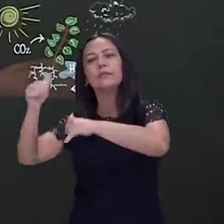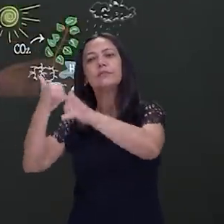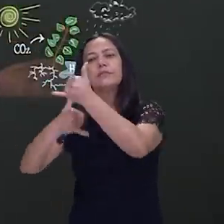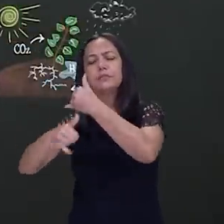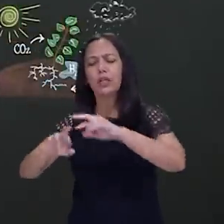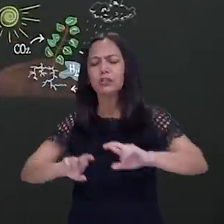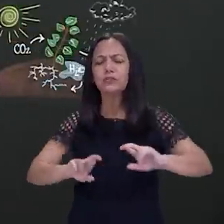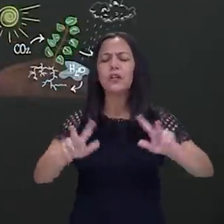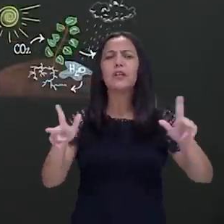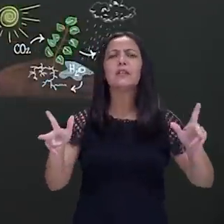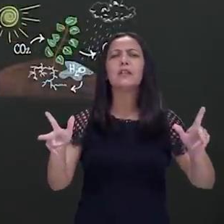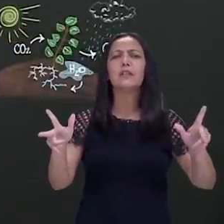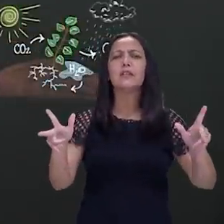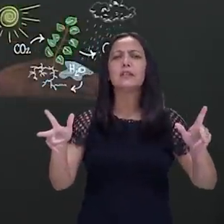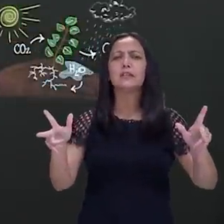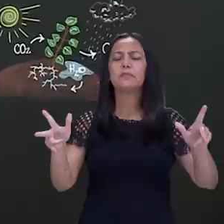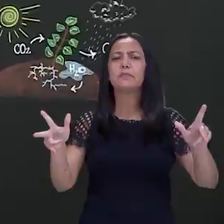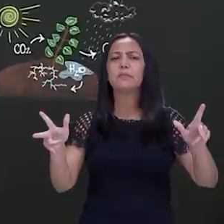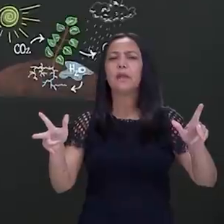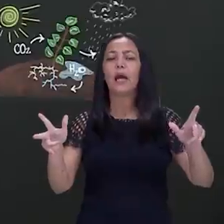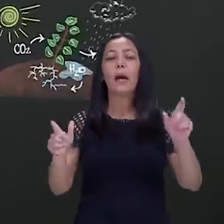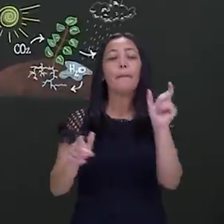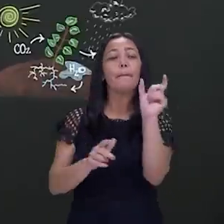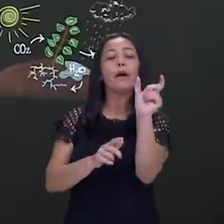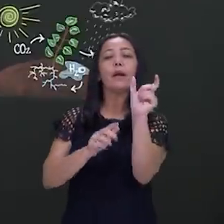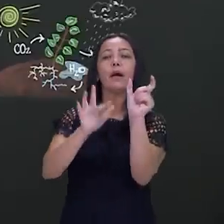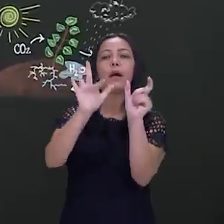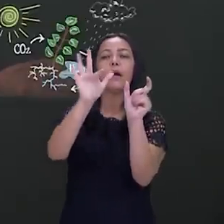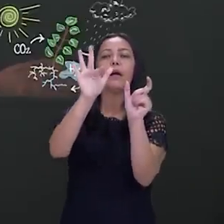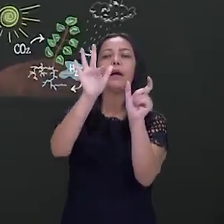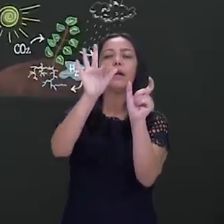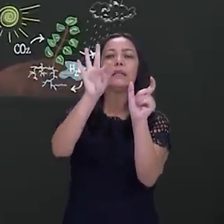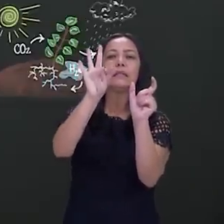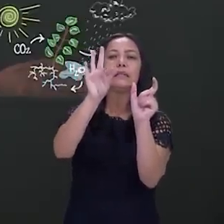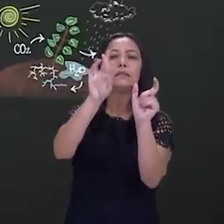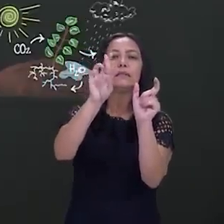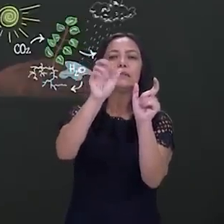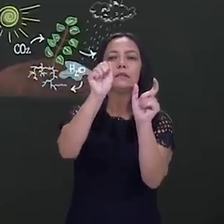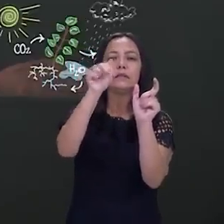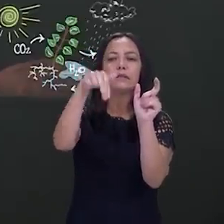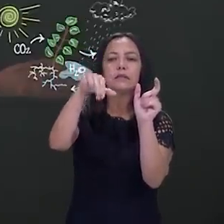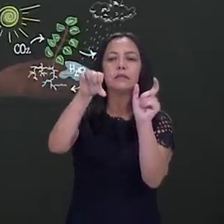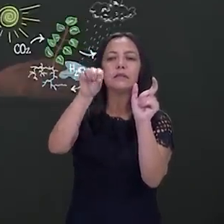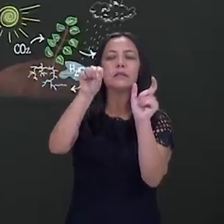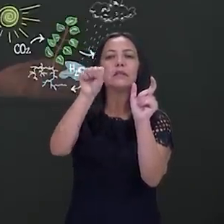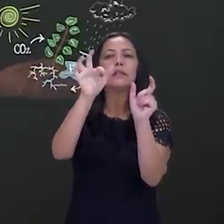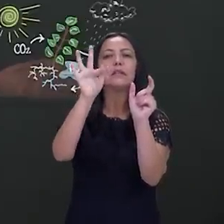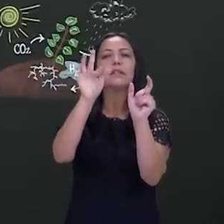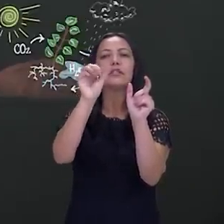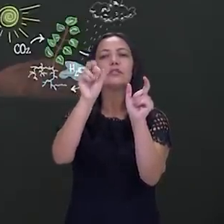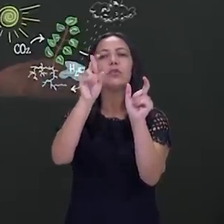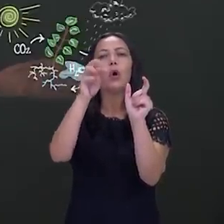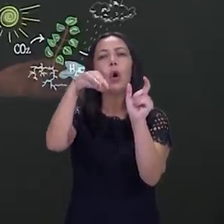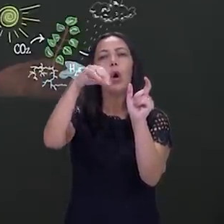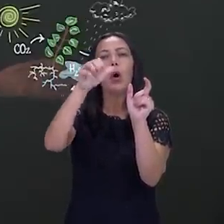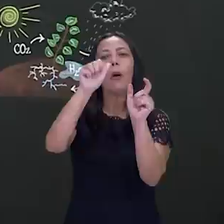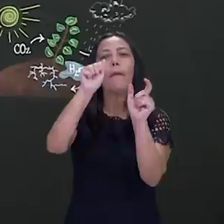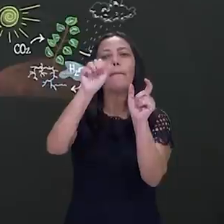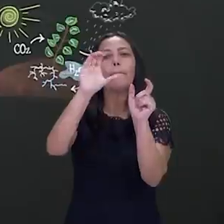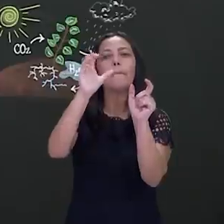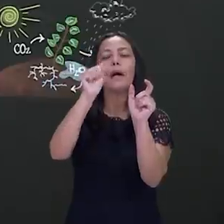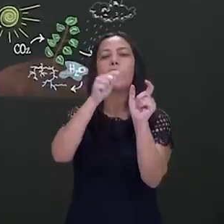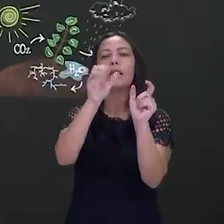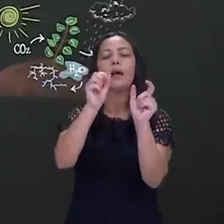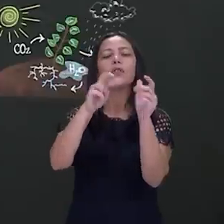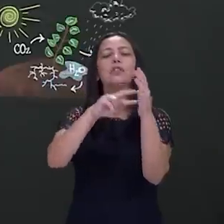entre elas? Vamos começar com a primeira palavra? Transformação. O que vem na tua cabeça com transformação?